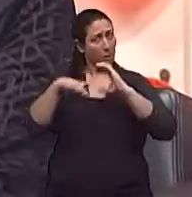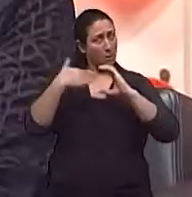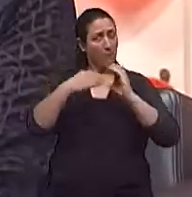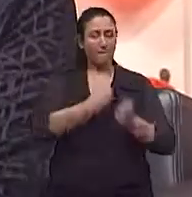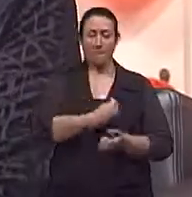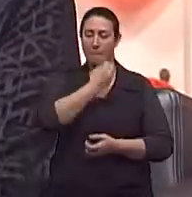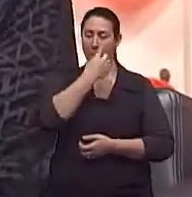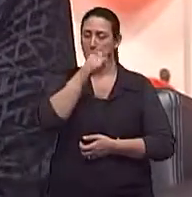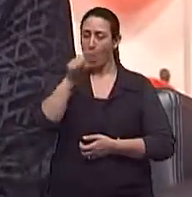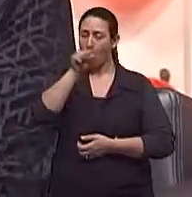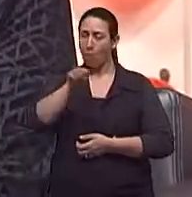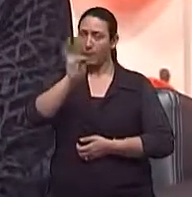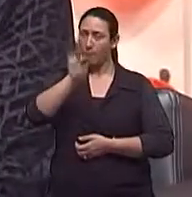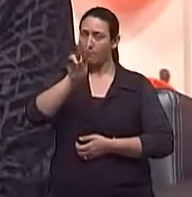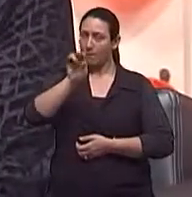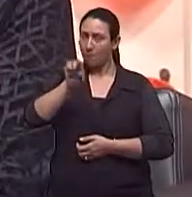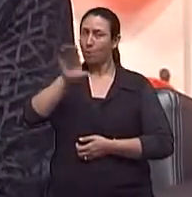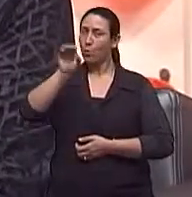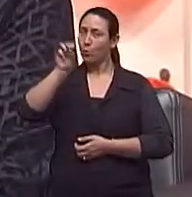viva